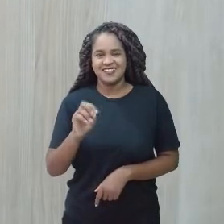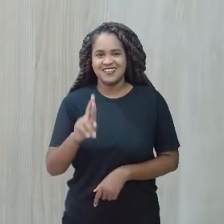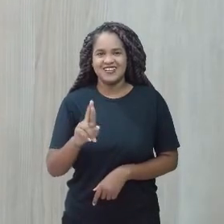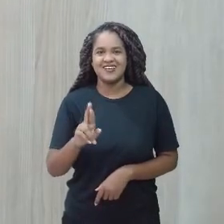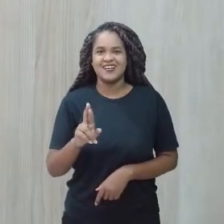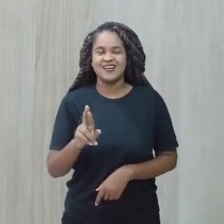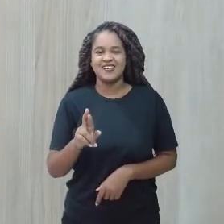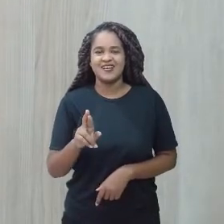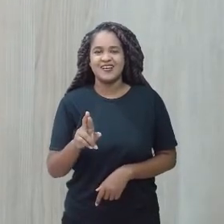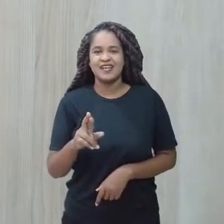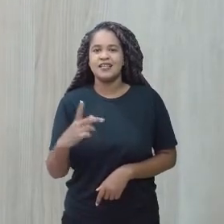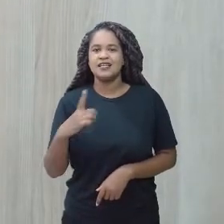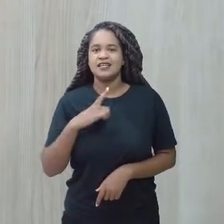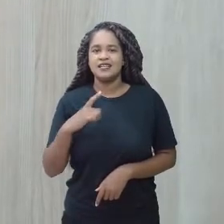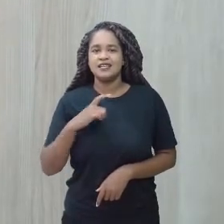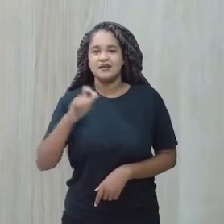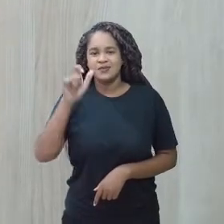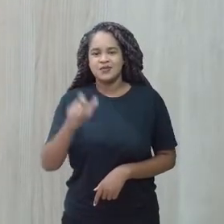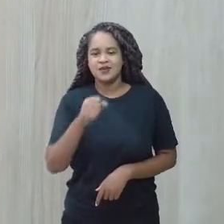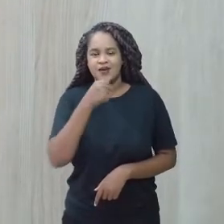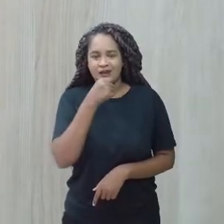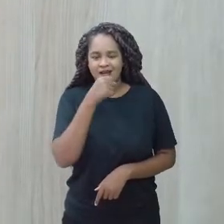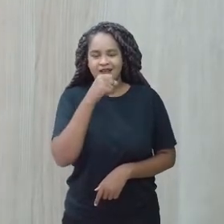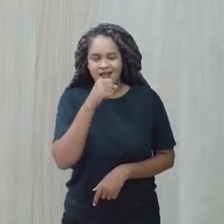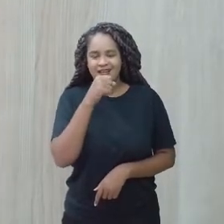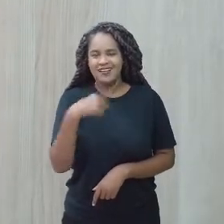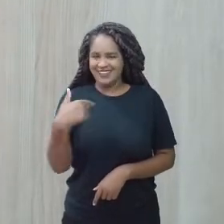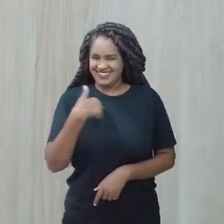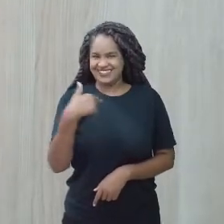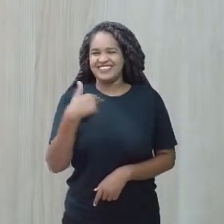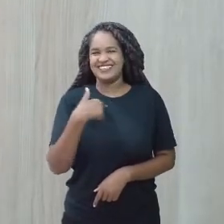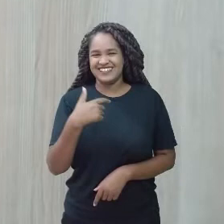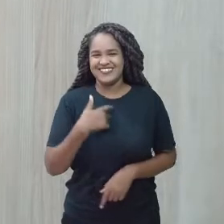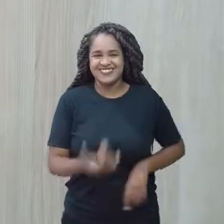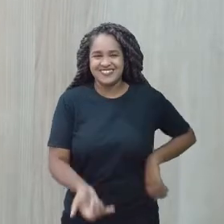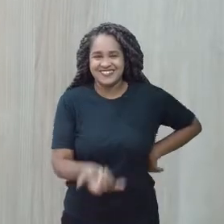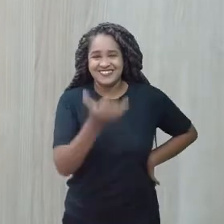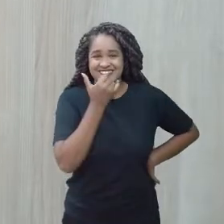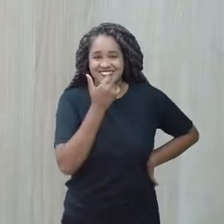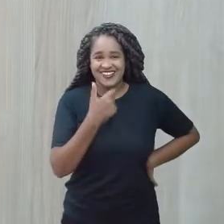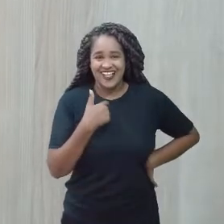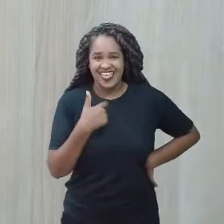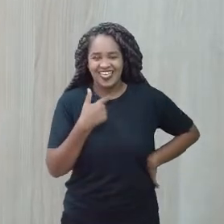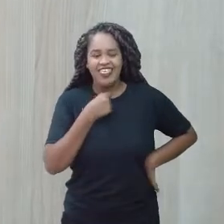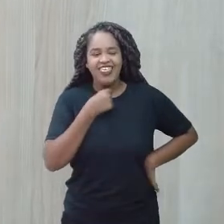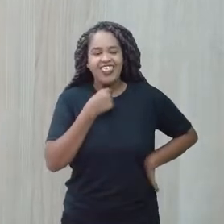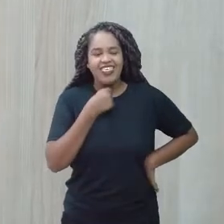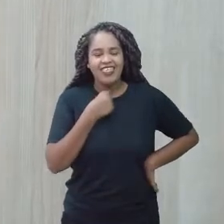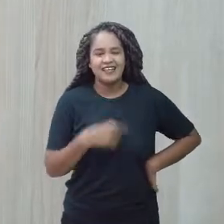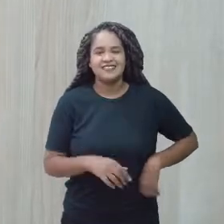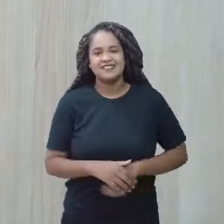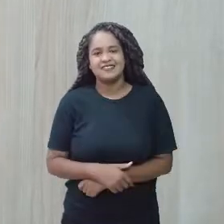Pô, Igor, tem uma pessoa tossindo. Fui eu, boy. Foi mal. Me engasguei.